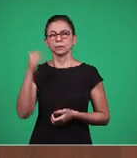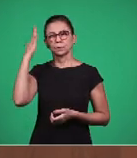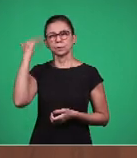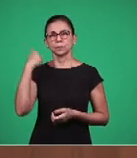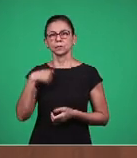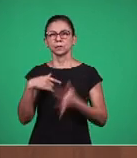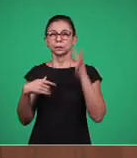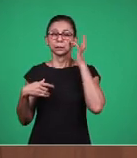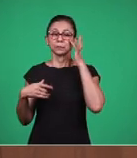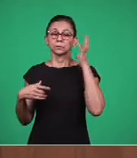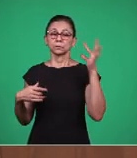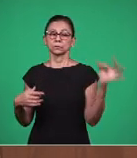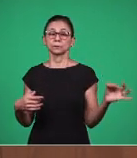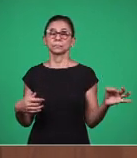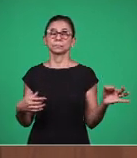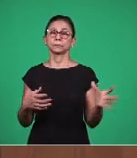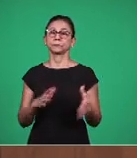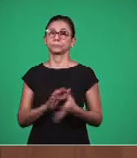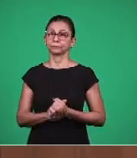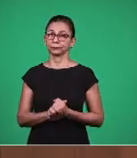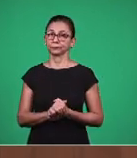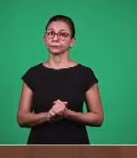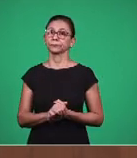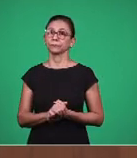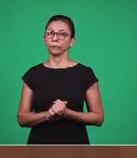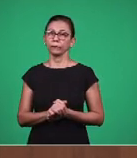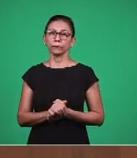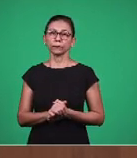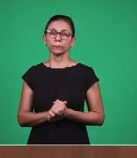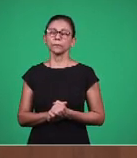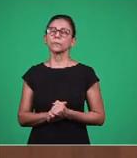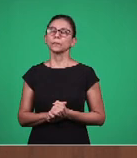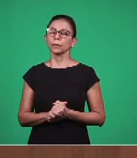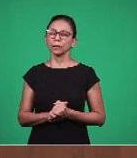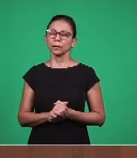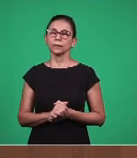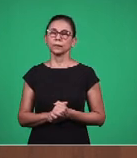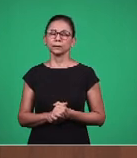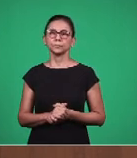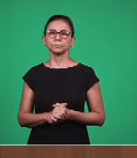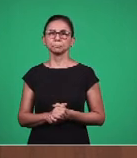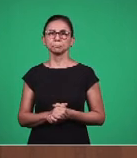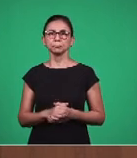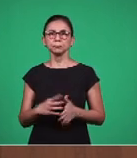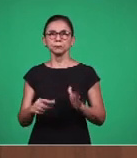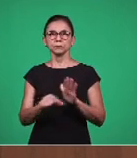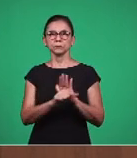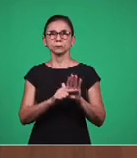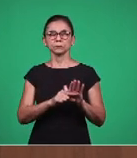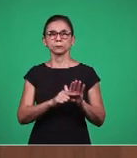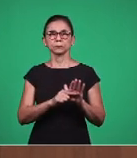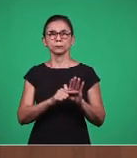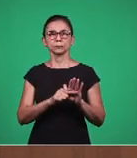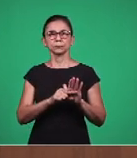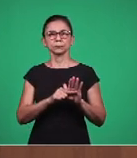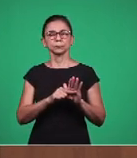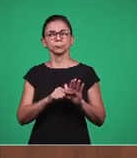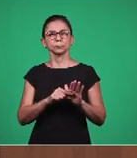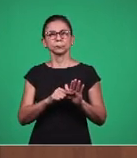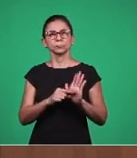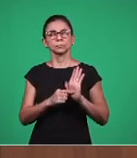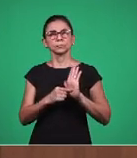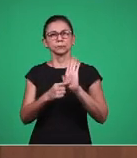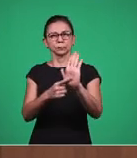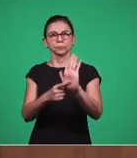Então, a vigilância está em função disso. Está no primeiro versículo logo. Candeia acesa,